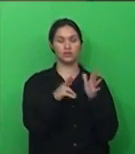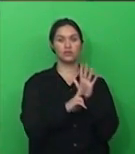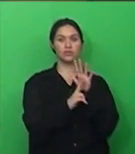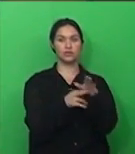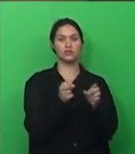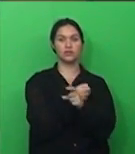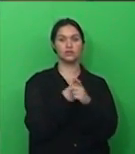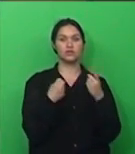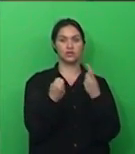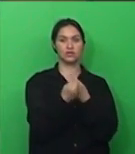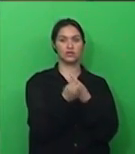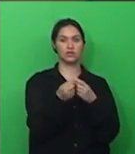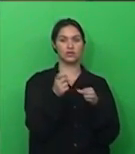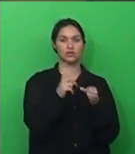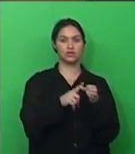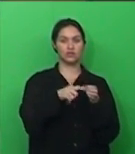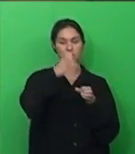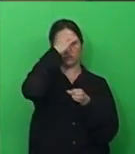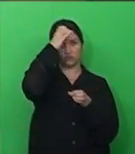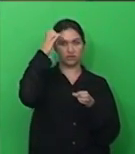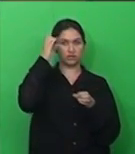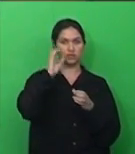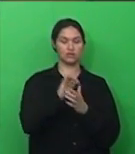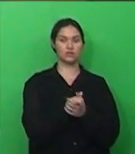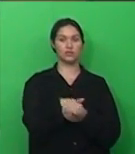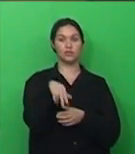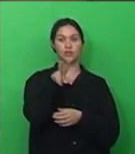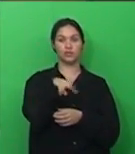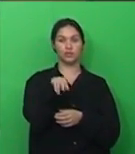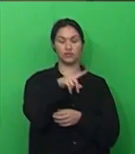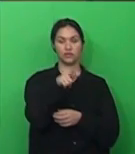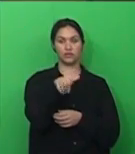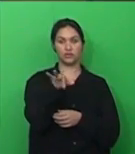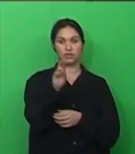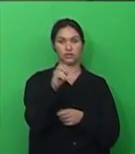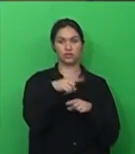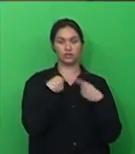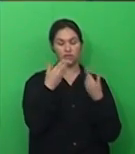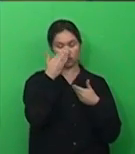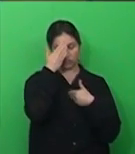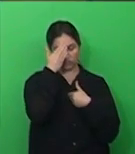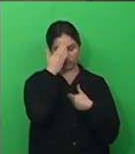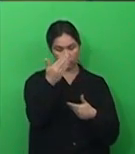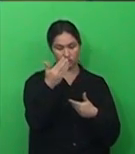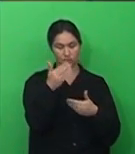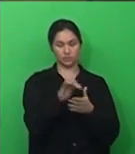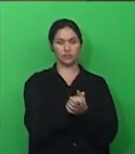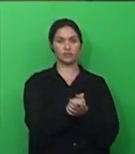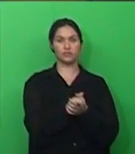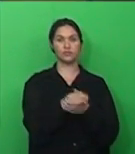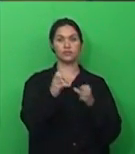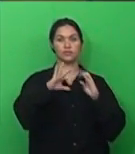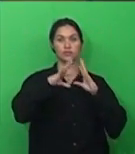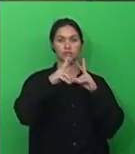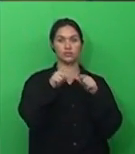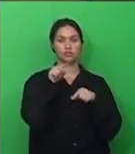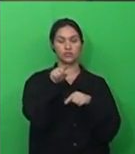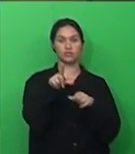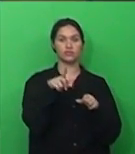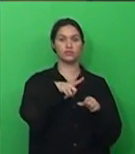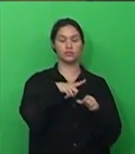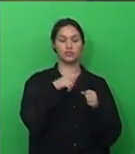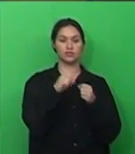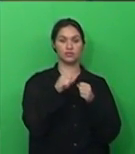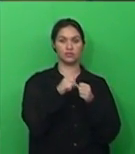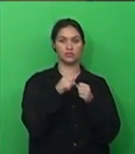criciumense, através do vereador Zairo Casagrande, gostaríamos de agradecer a vocês por tudo que vocês têm feito pela arte